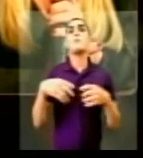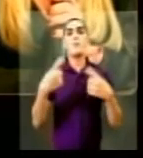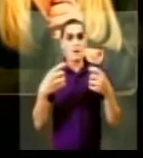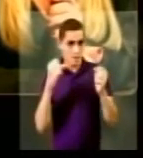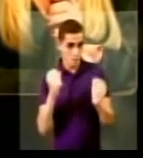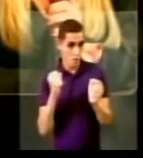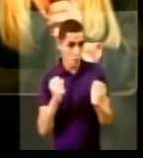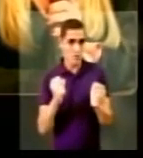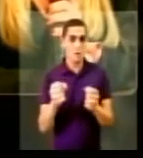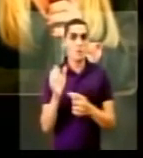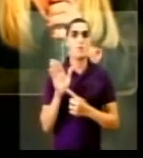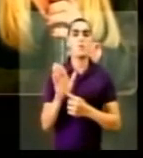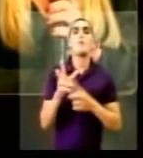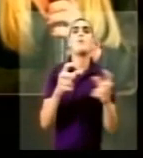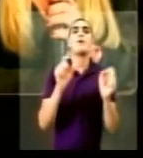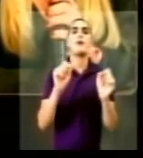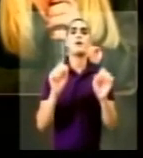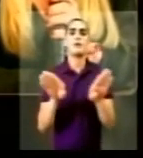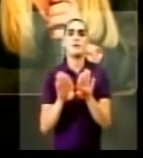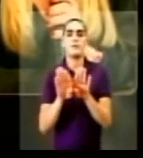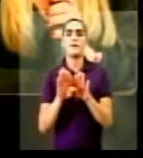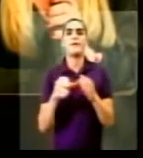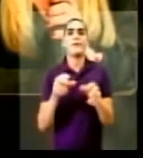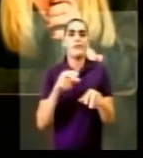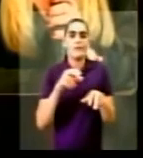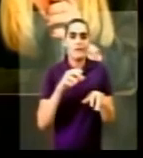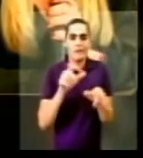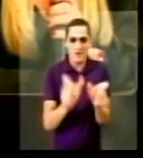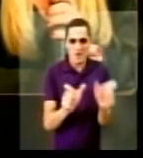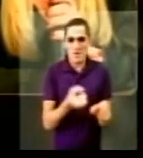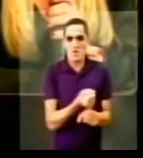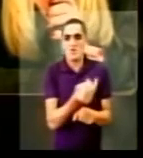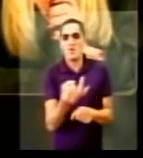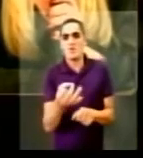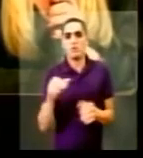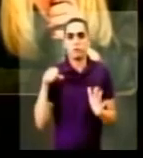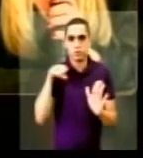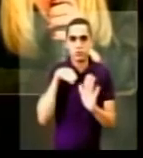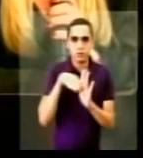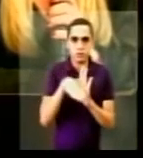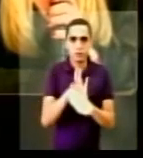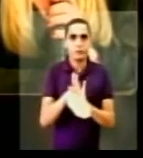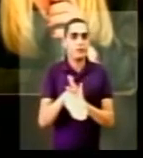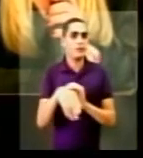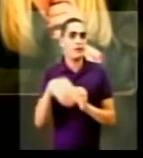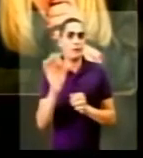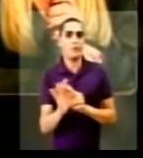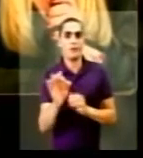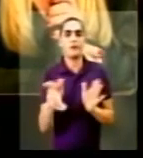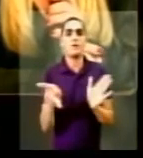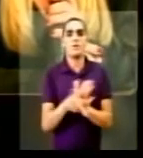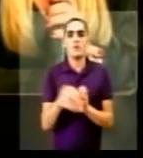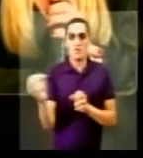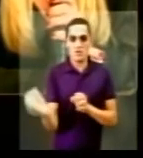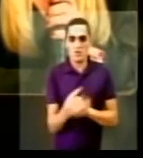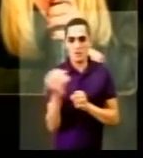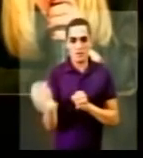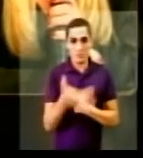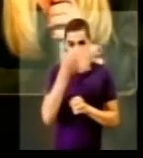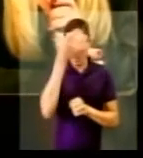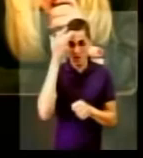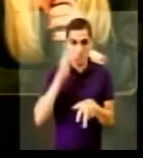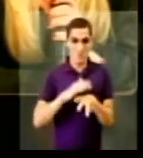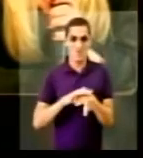que esses casos vêm apresentando declínio nessa média móvel aí de novos casos de Covid internados por